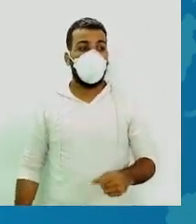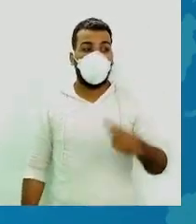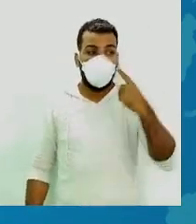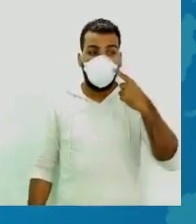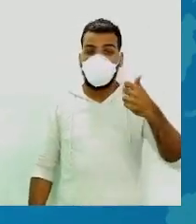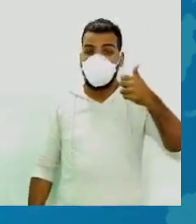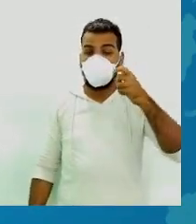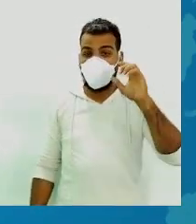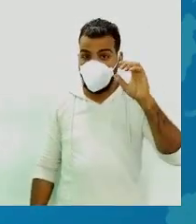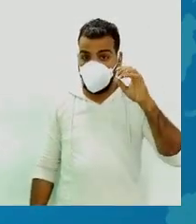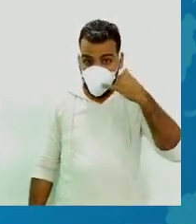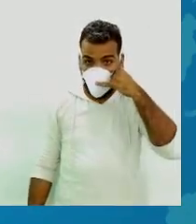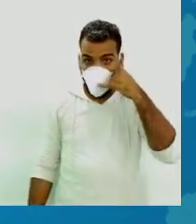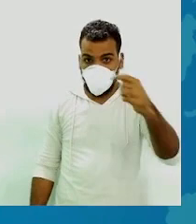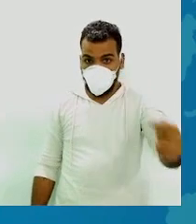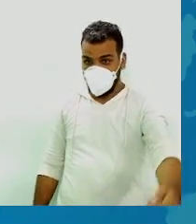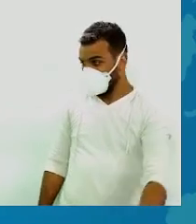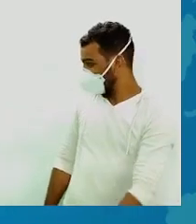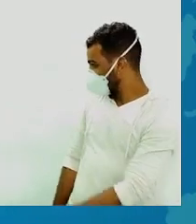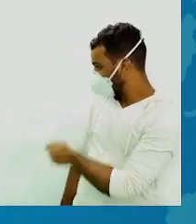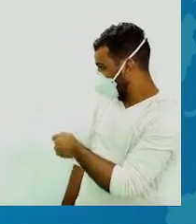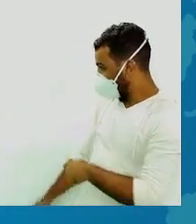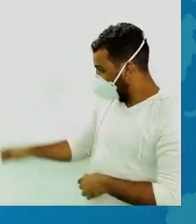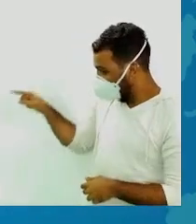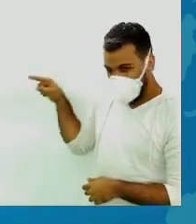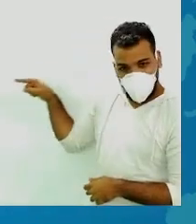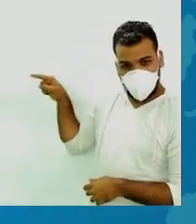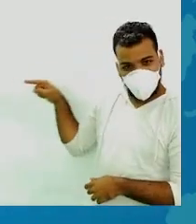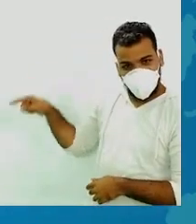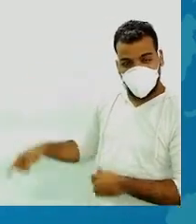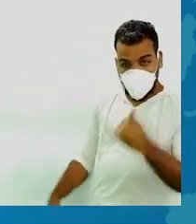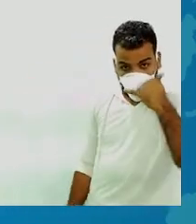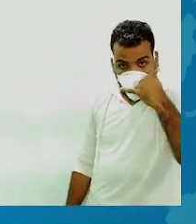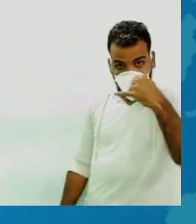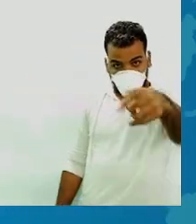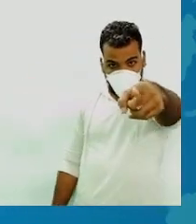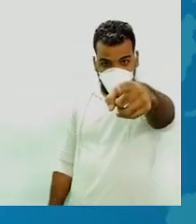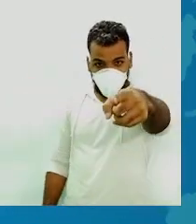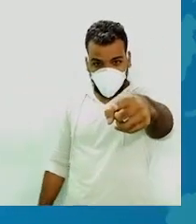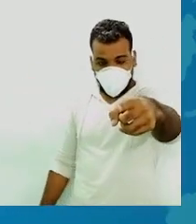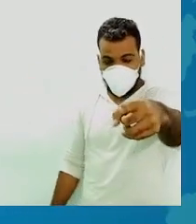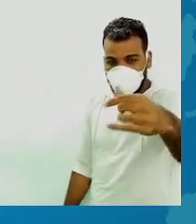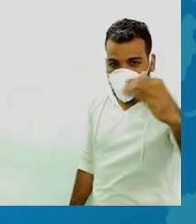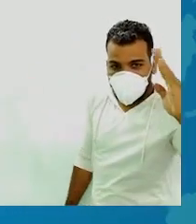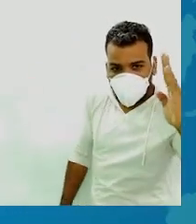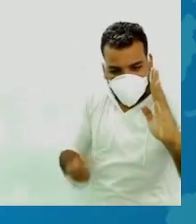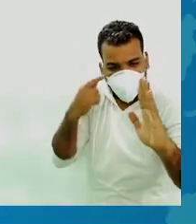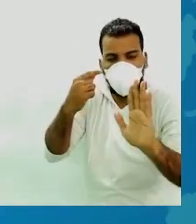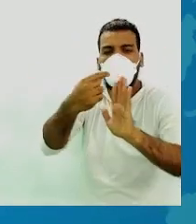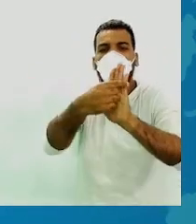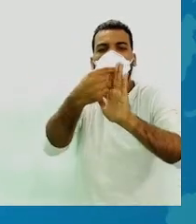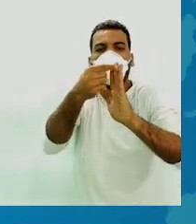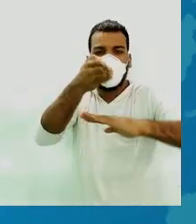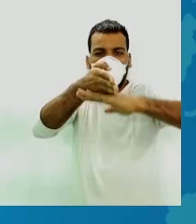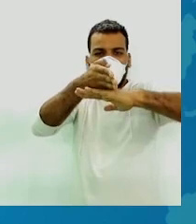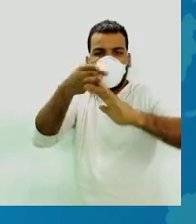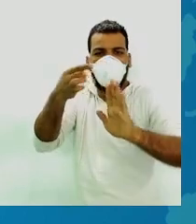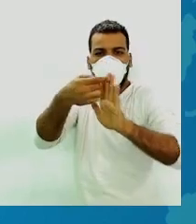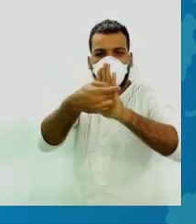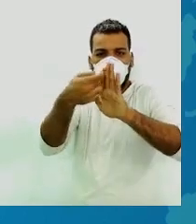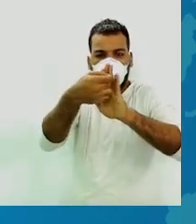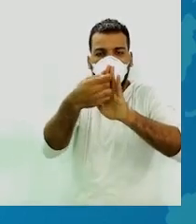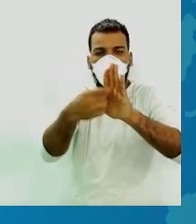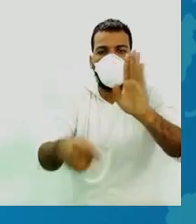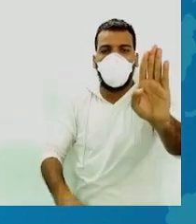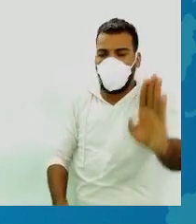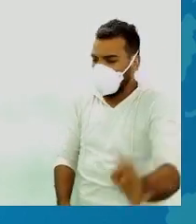aponte para esse aqui, para esse QR Code que está aqui, e você vai ter a oportunidade de